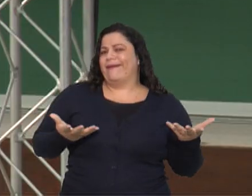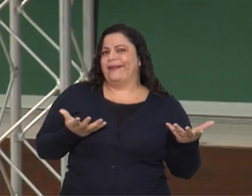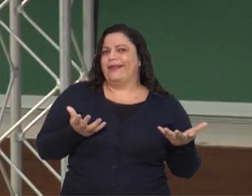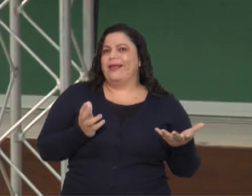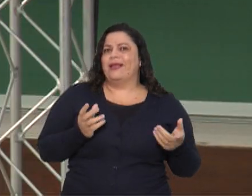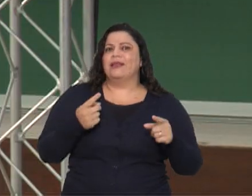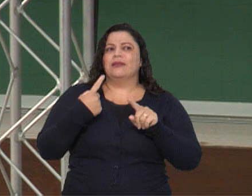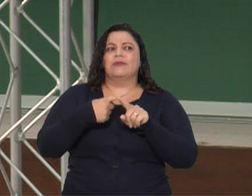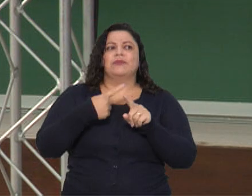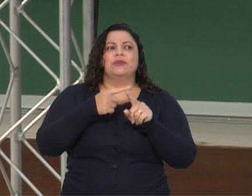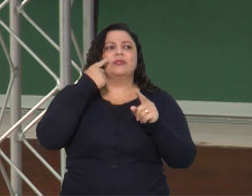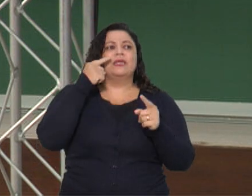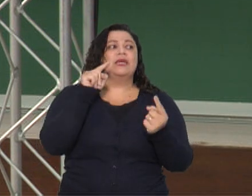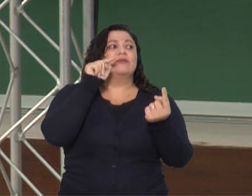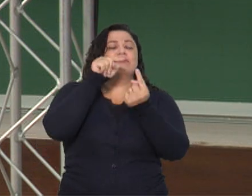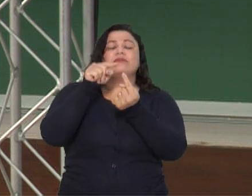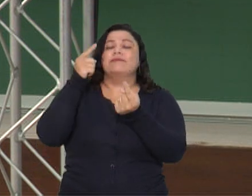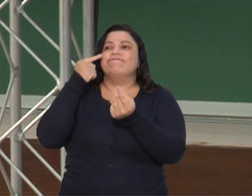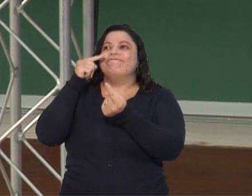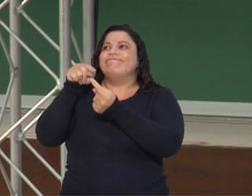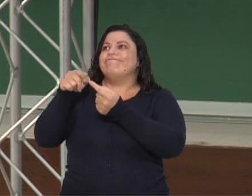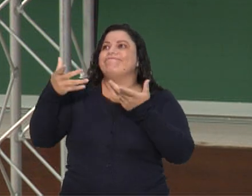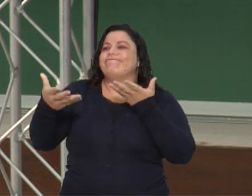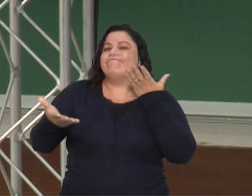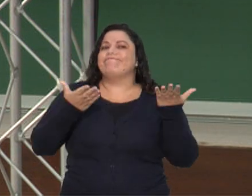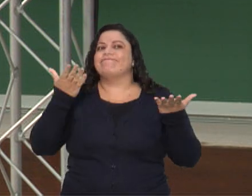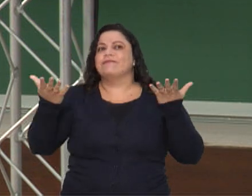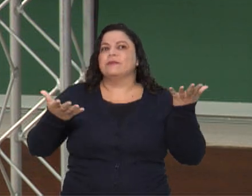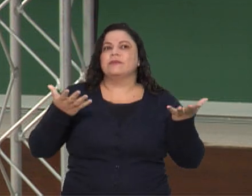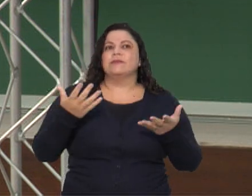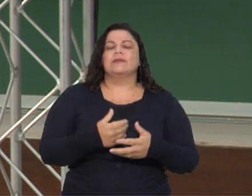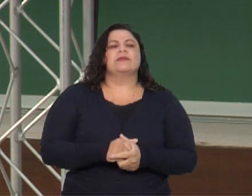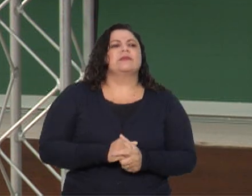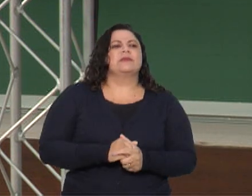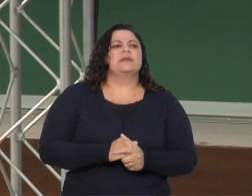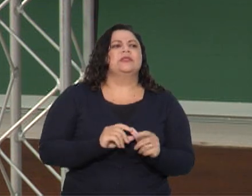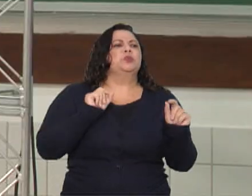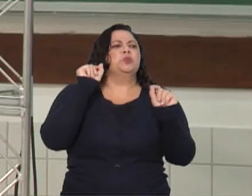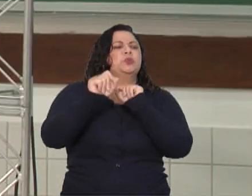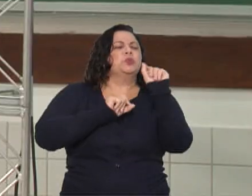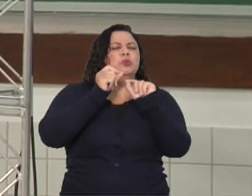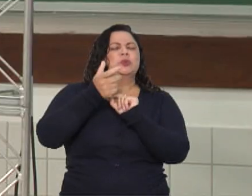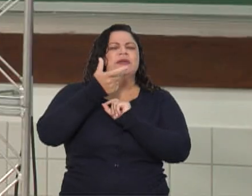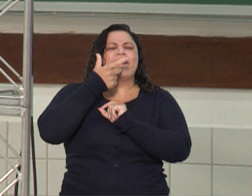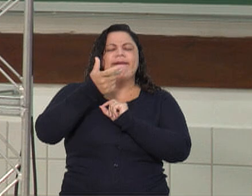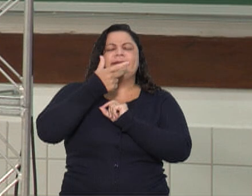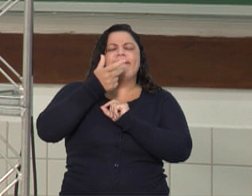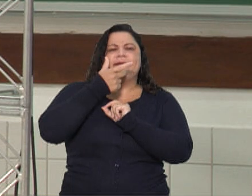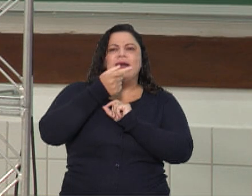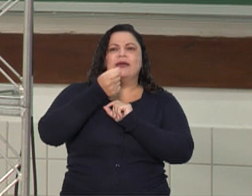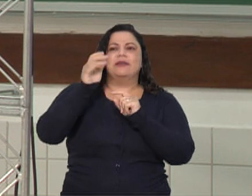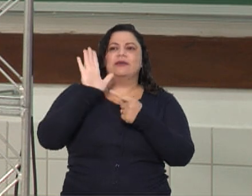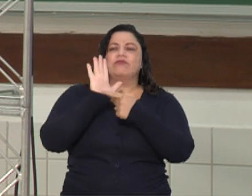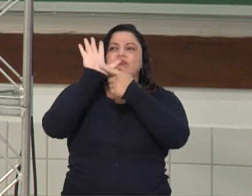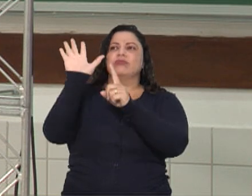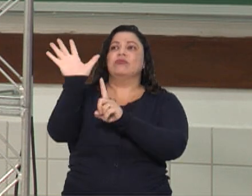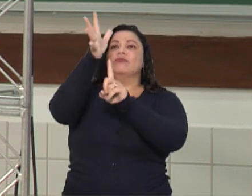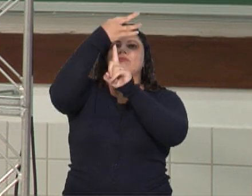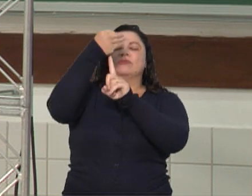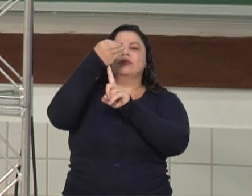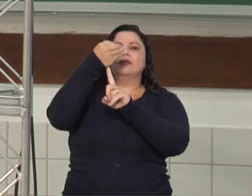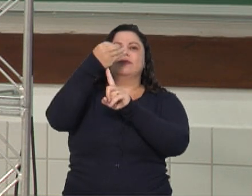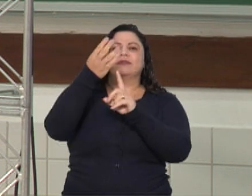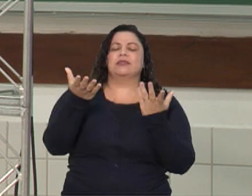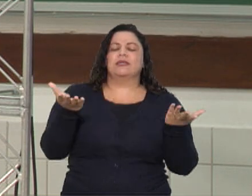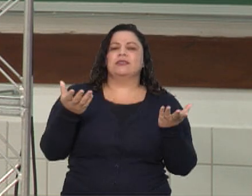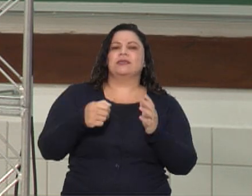uma definição fechada. Quando se fala em uma manifestação artística, a gente pode